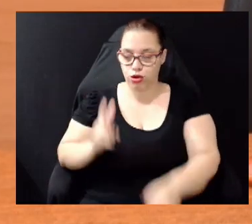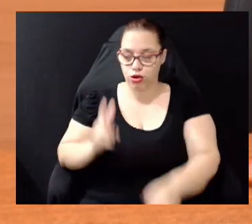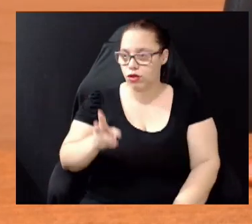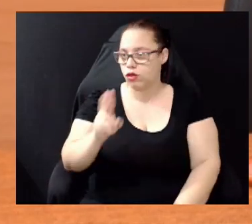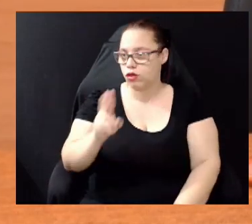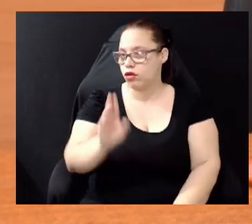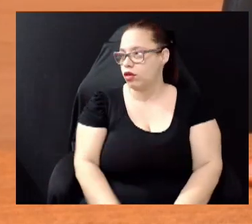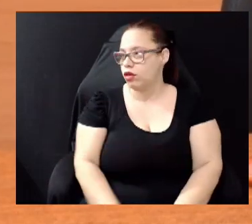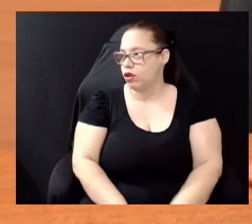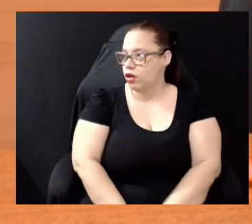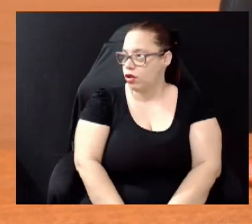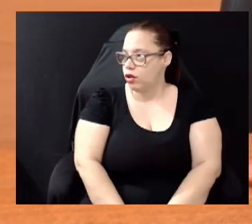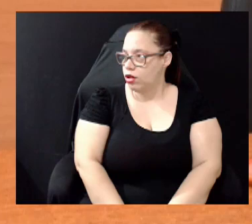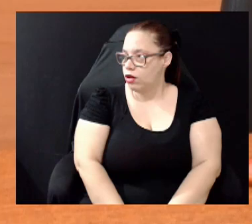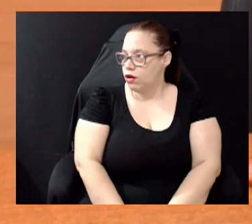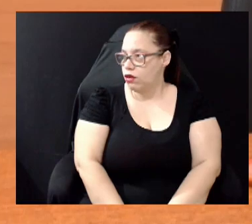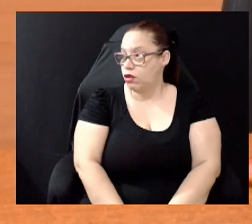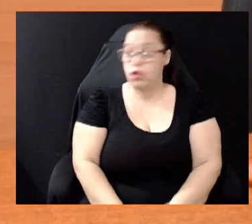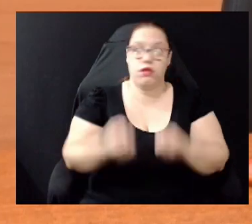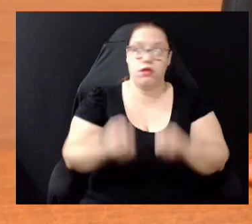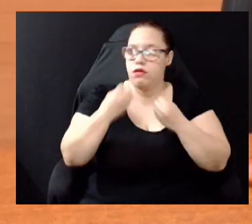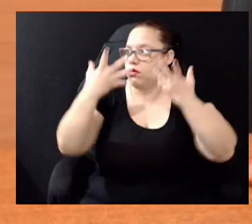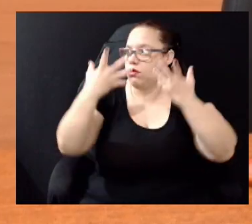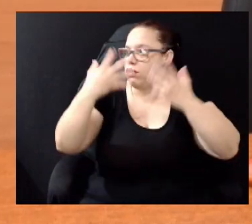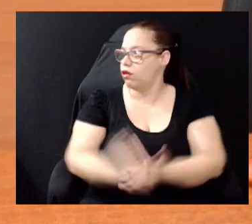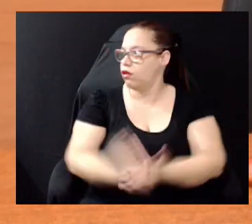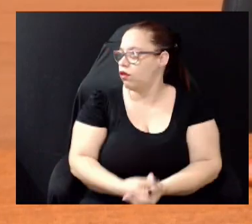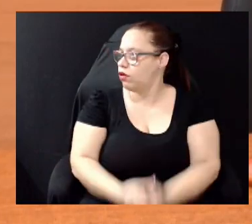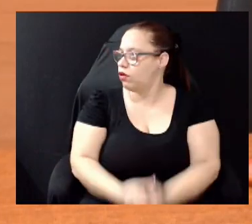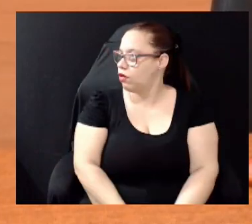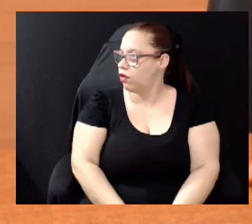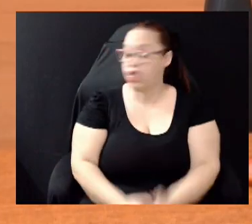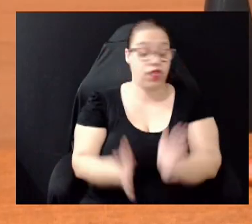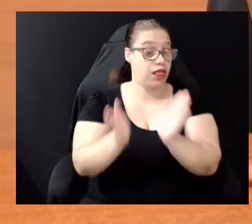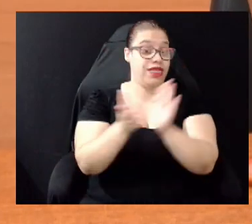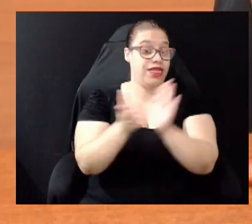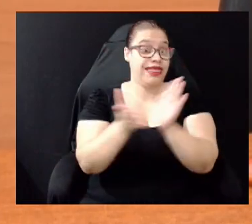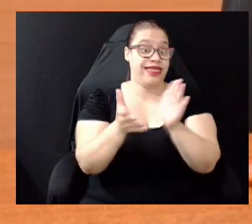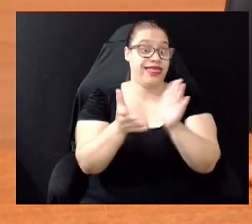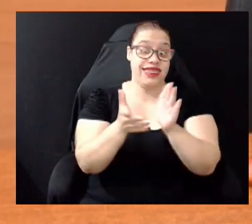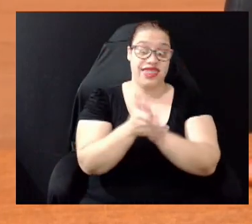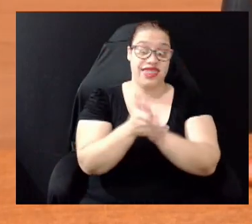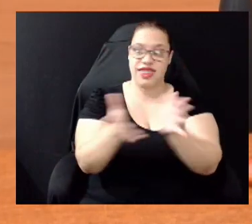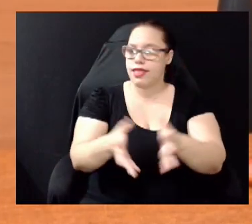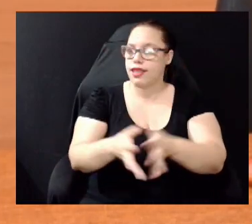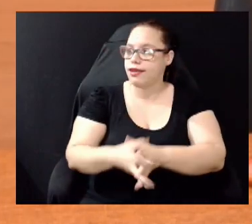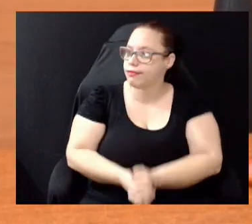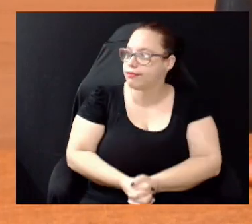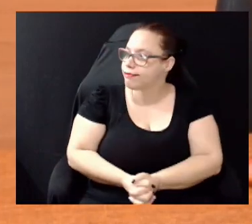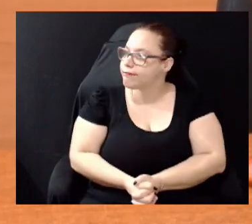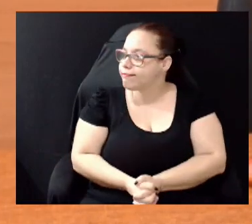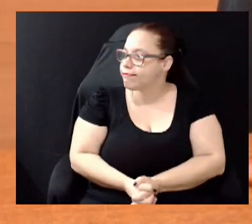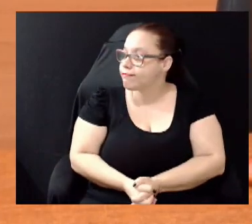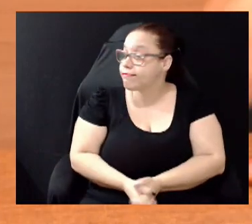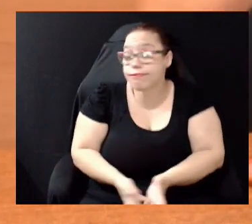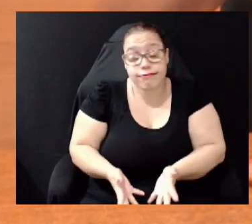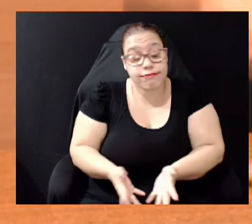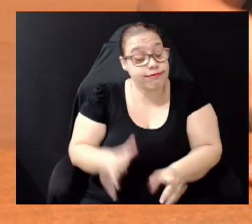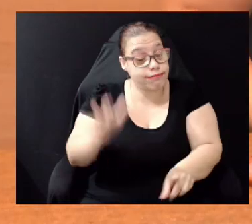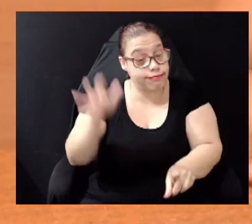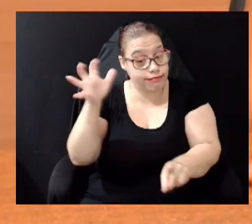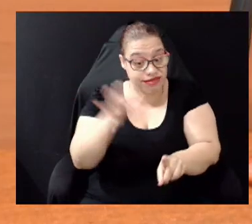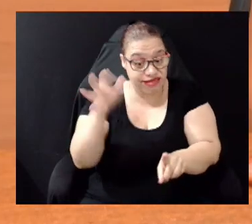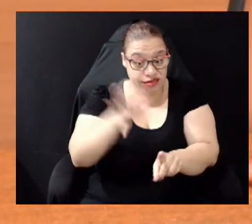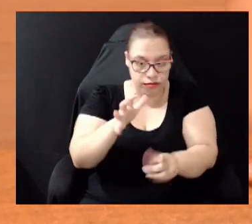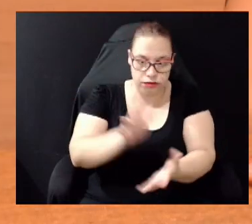fosse beneficiada e parabenizada, né? Por você ter esse processo do assédio. Nós temos feito